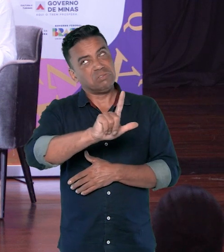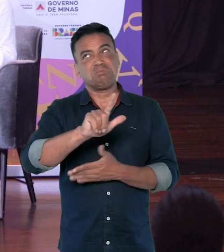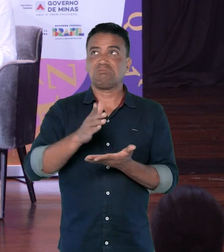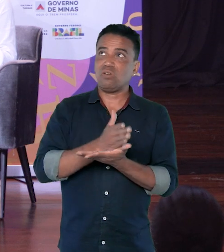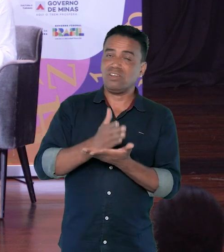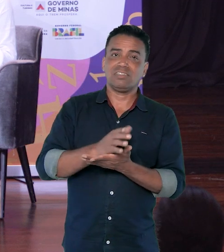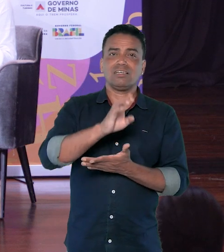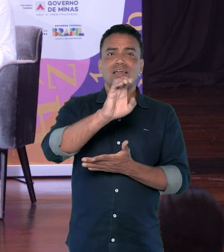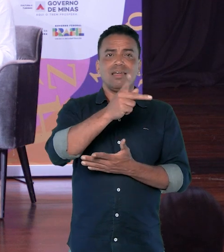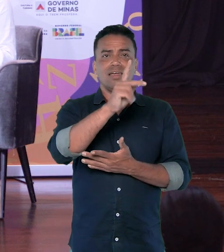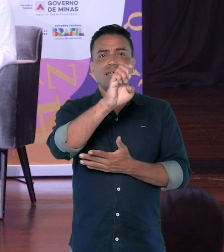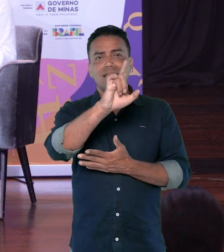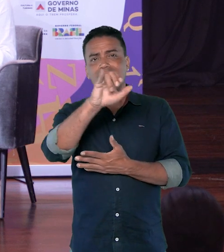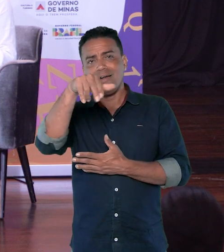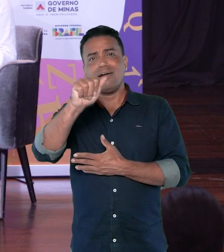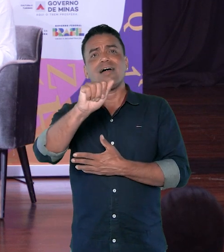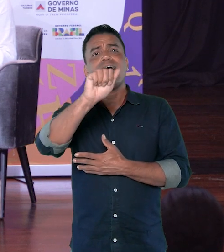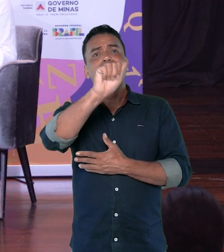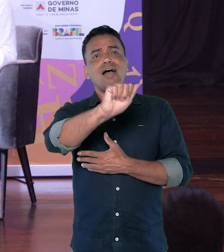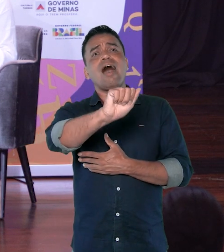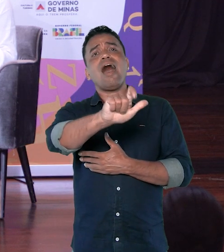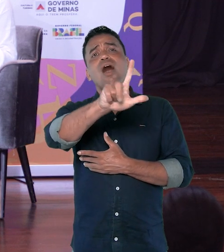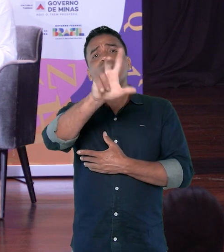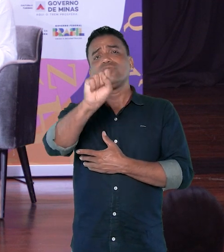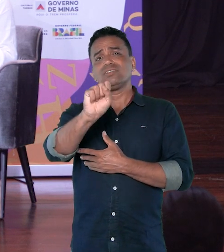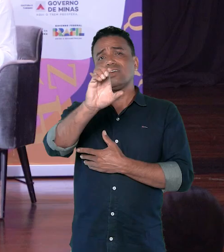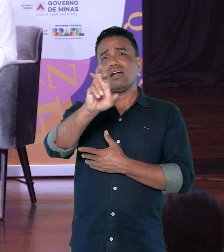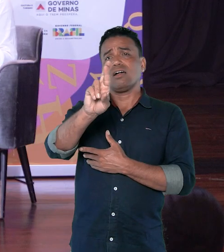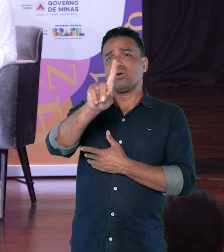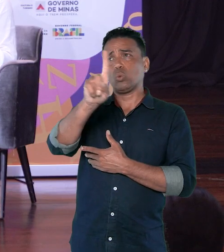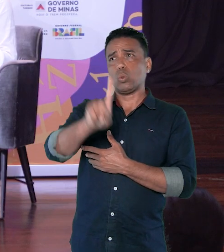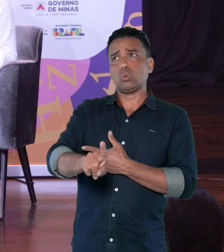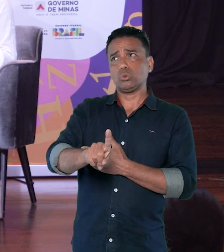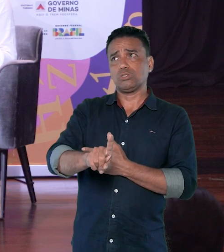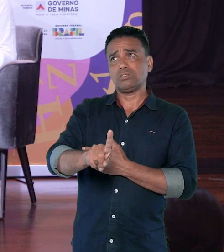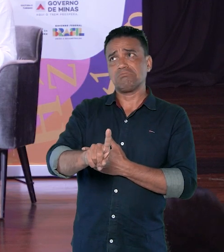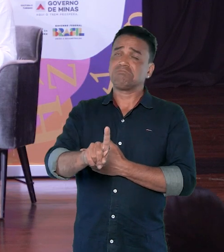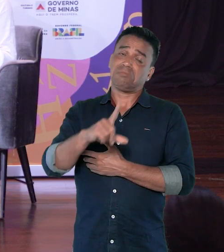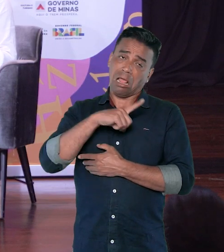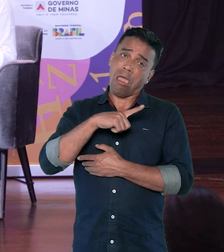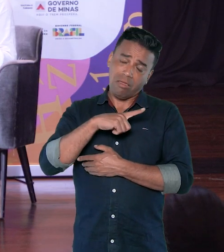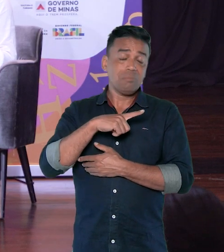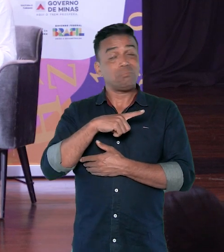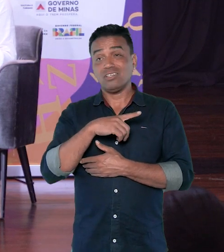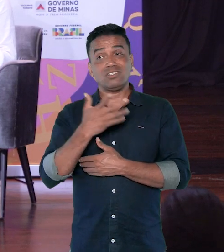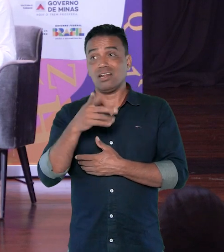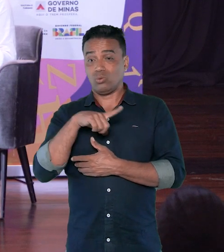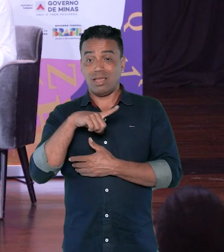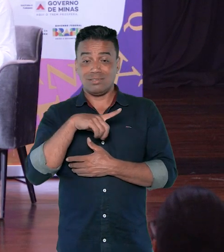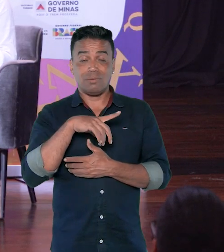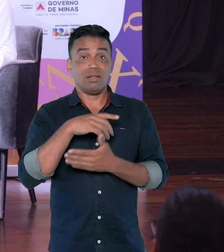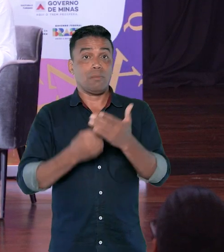a Eliane Alves Cruz passe um pouco por isso, né? Mas você não tem esse deslocamento de uma